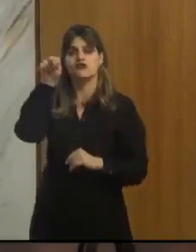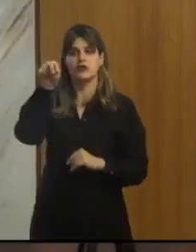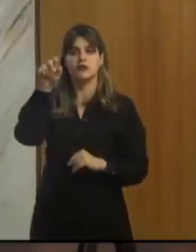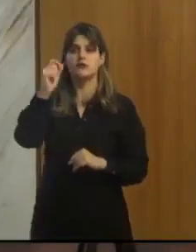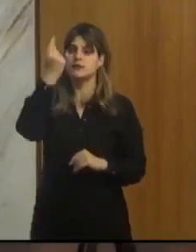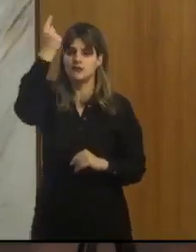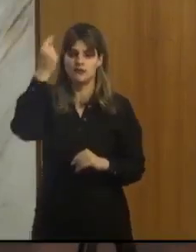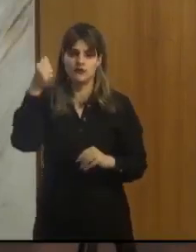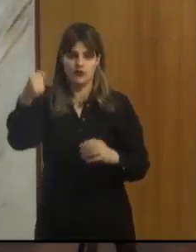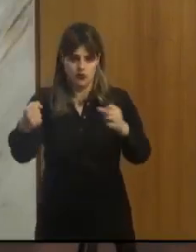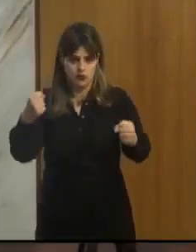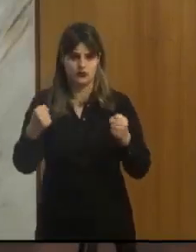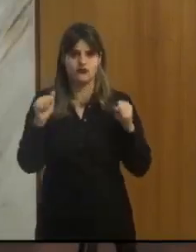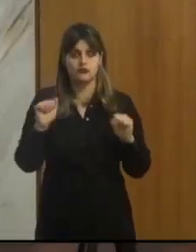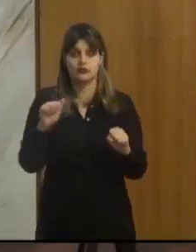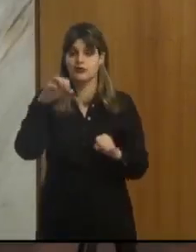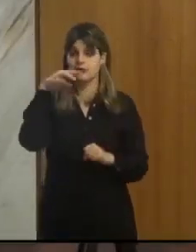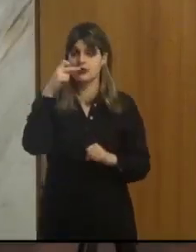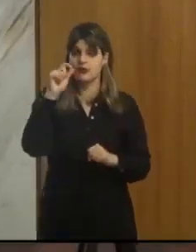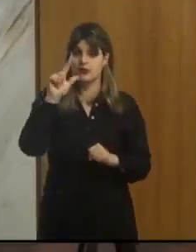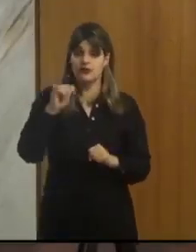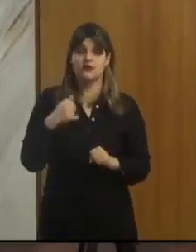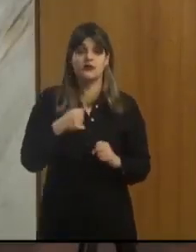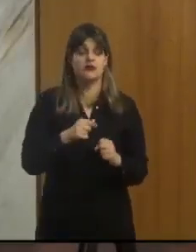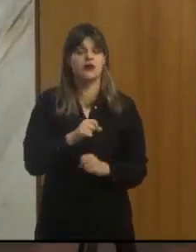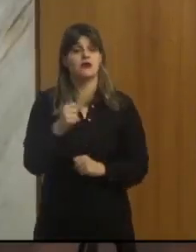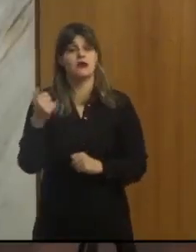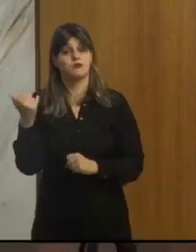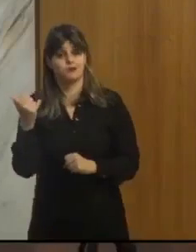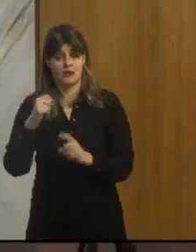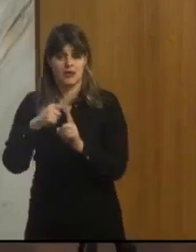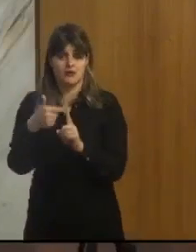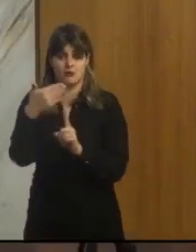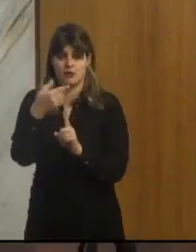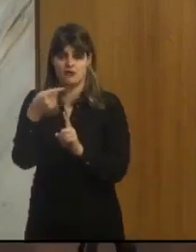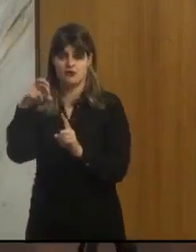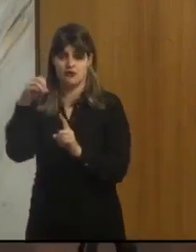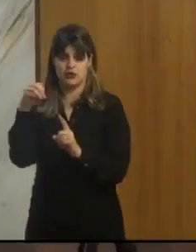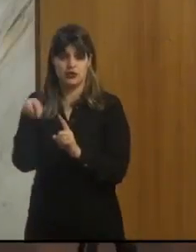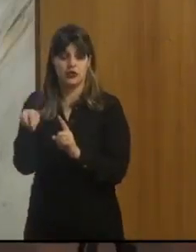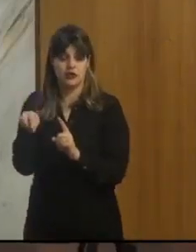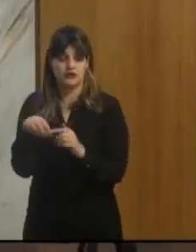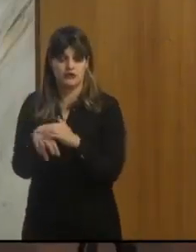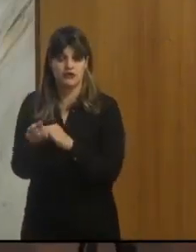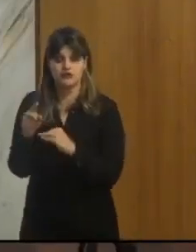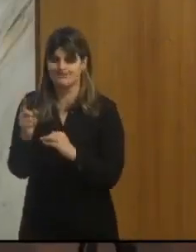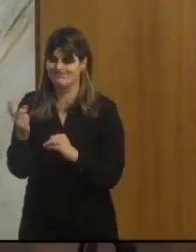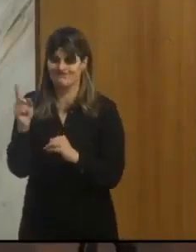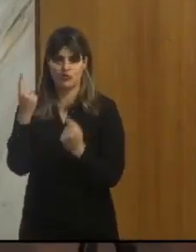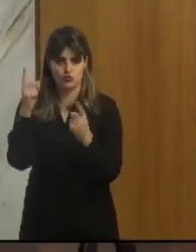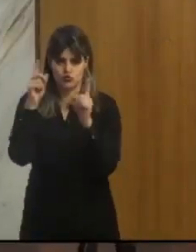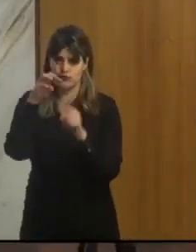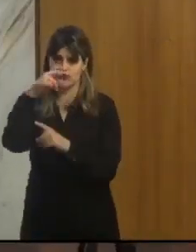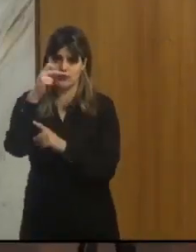as colunas eram manuelinas. A segunda vez que ele foi a São Mateus, já nos anos 80, porque eu fui aluna dele nos anos 80, já não eram